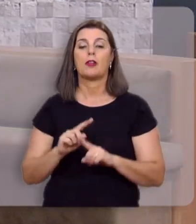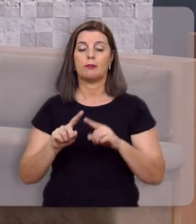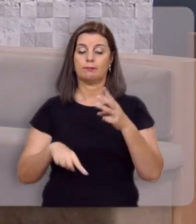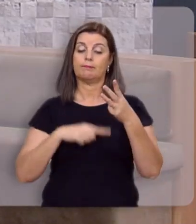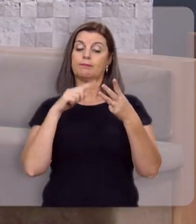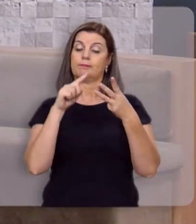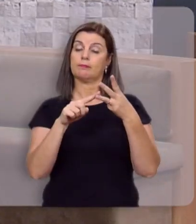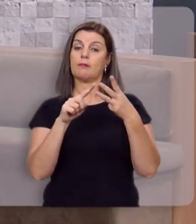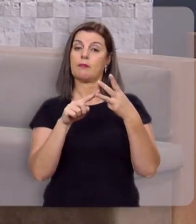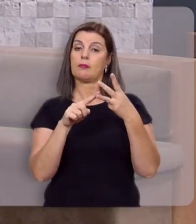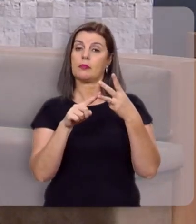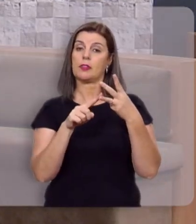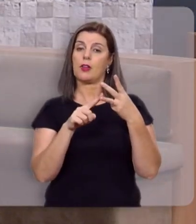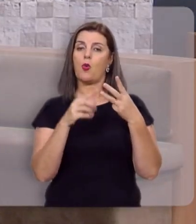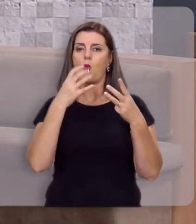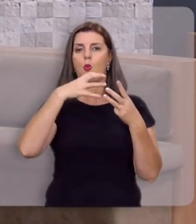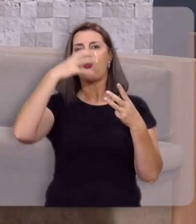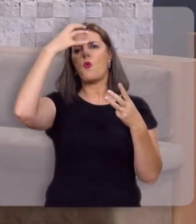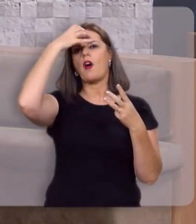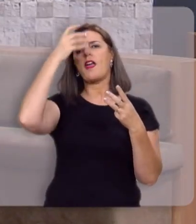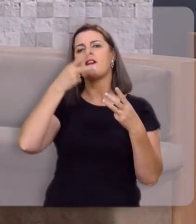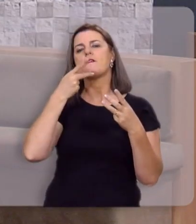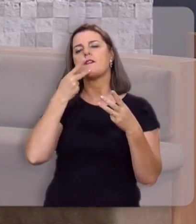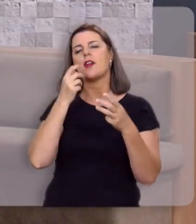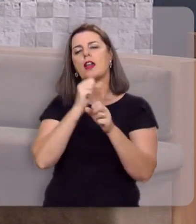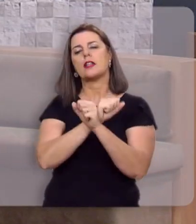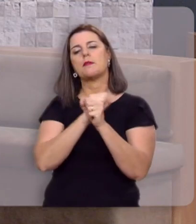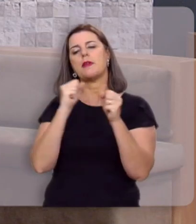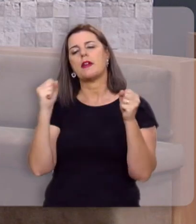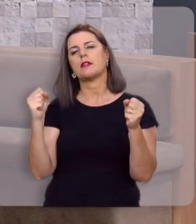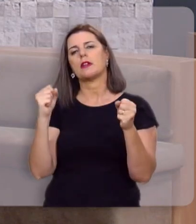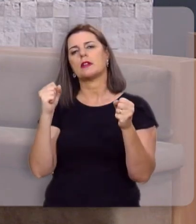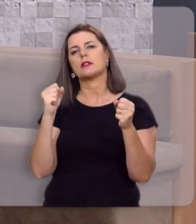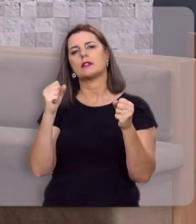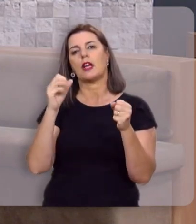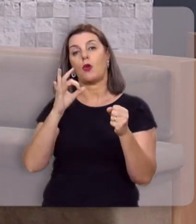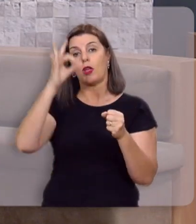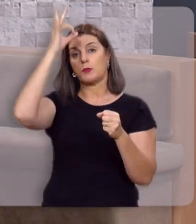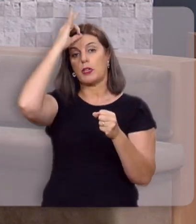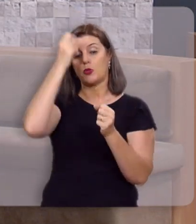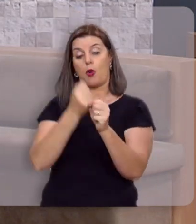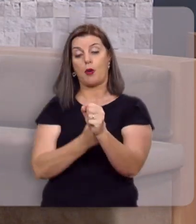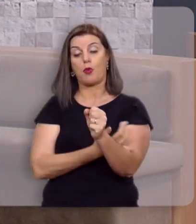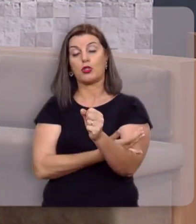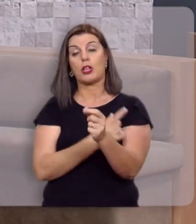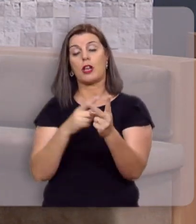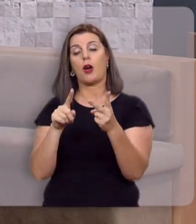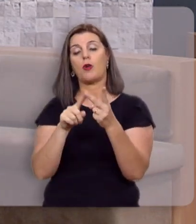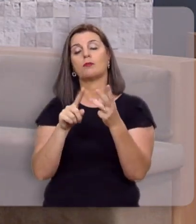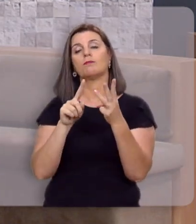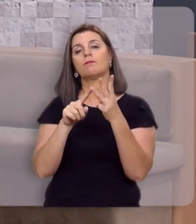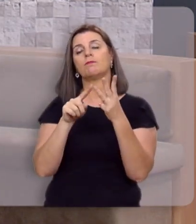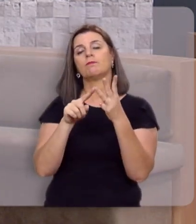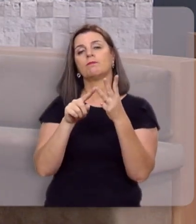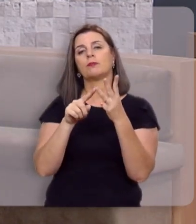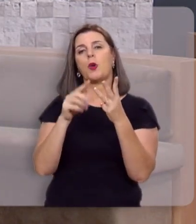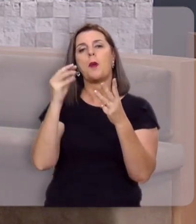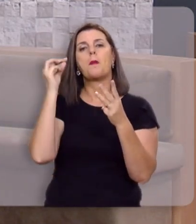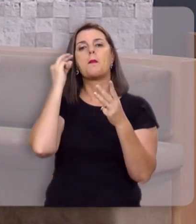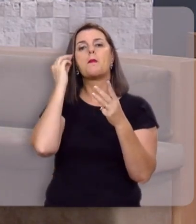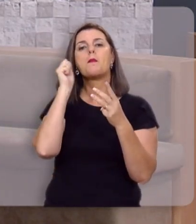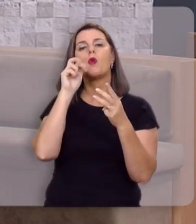Mas em terceiro lugar, Ezequias fala de uma libertação não apenas espiritual e emocional, mas também uma